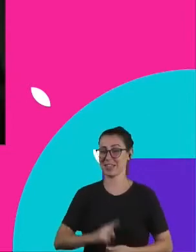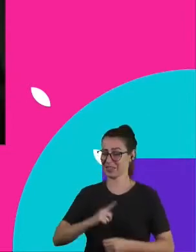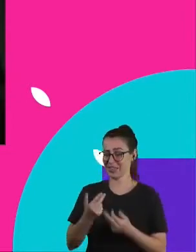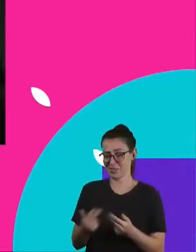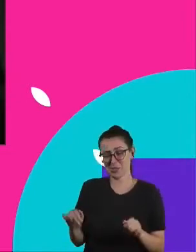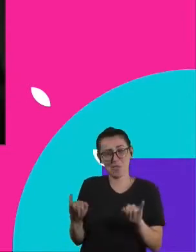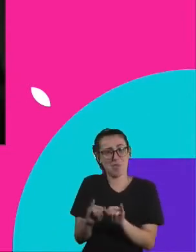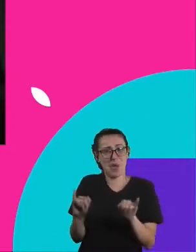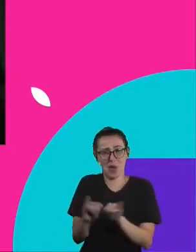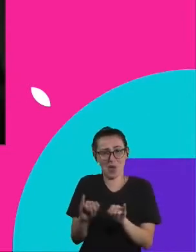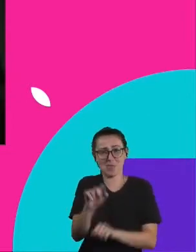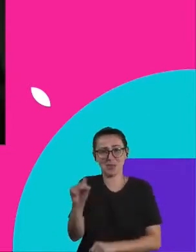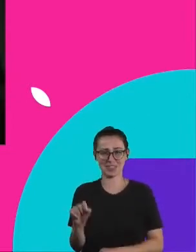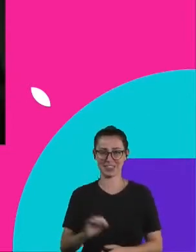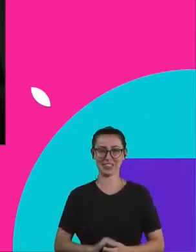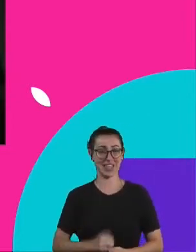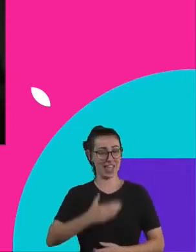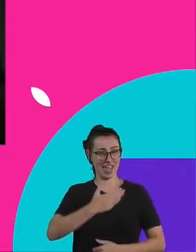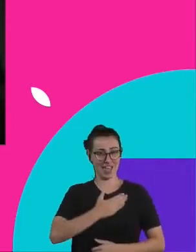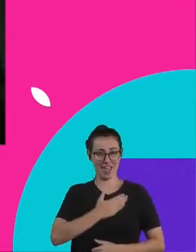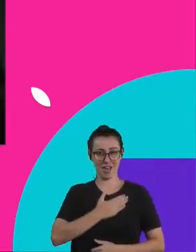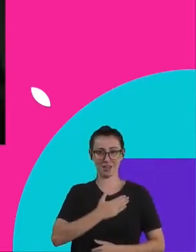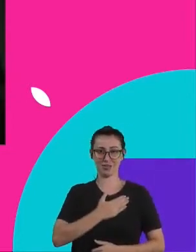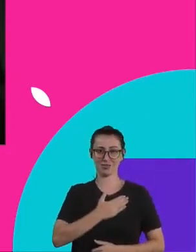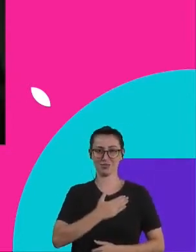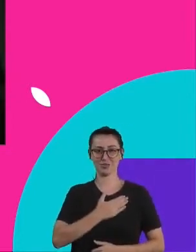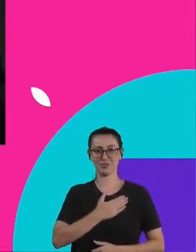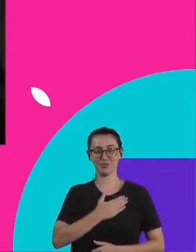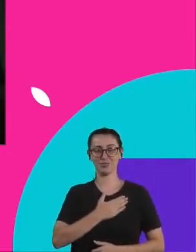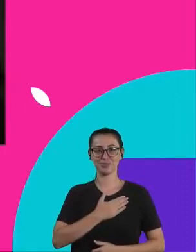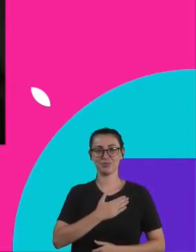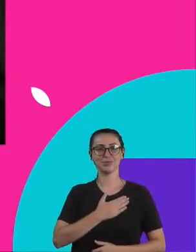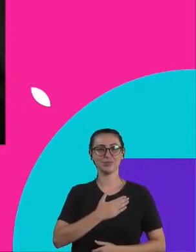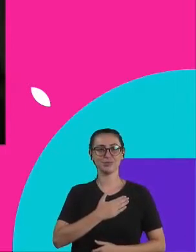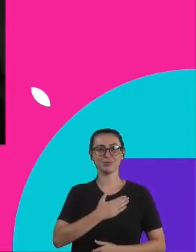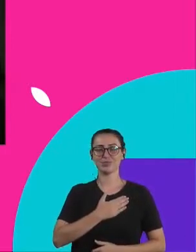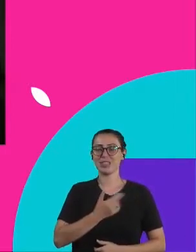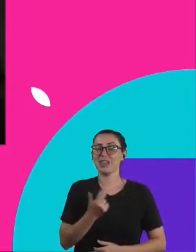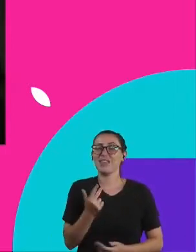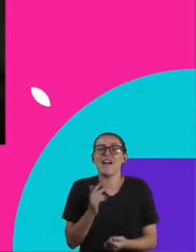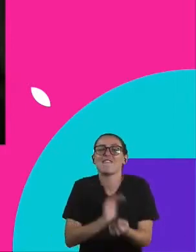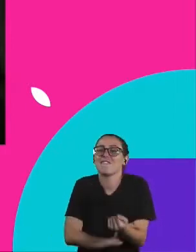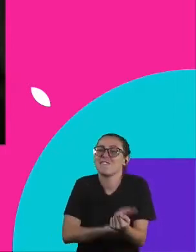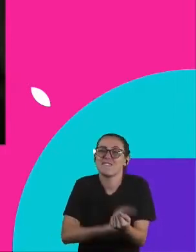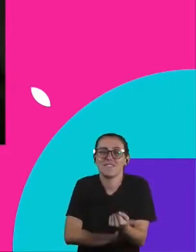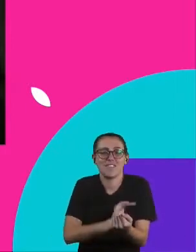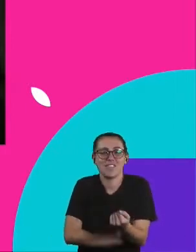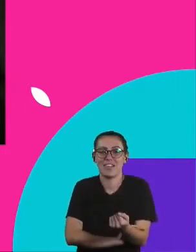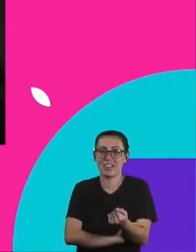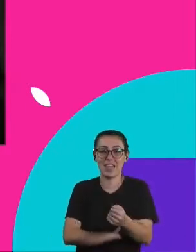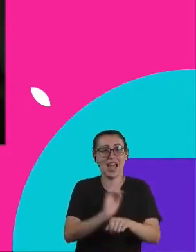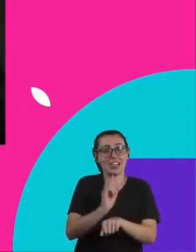não googável, é que eu sou absolutamente, agora um pouco menos, absolutamente viciada em